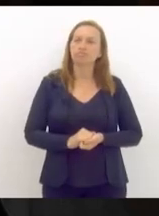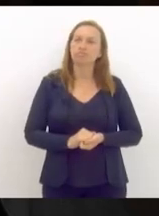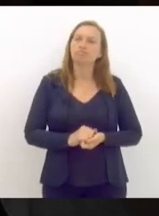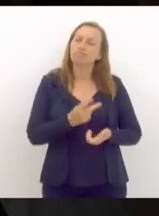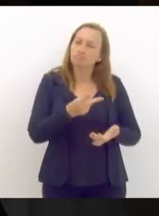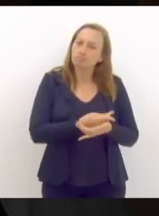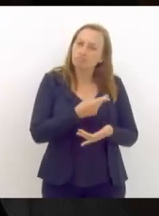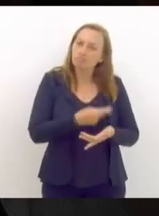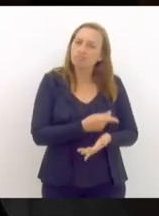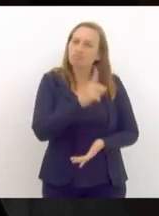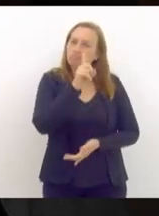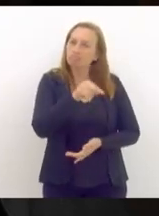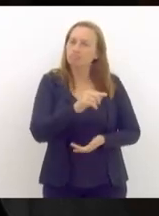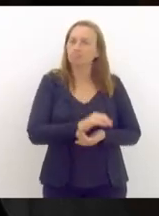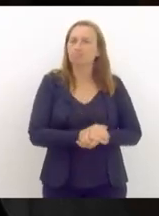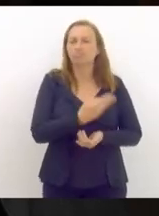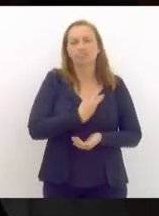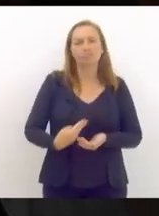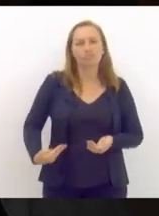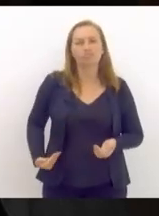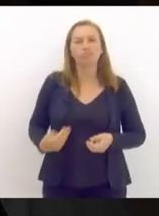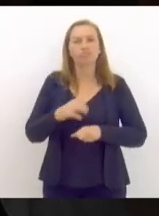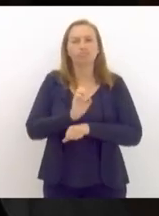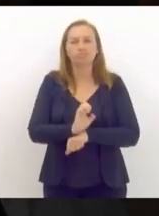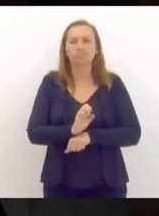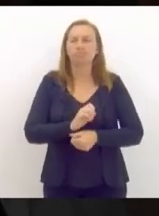é o governo do Estado